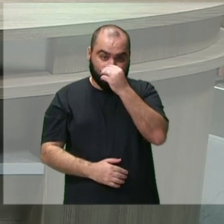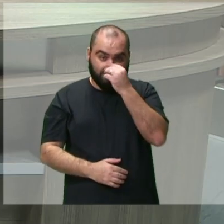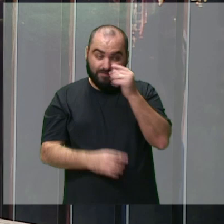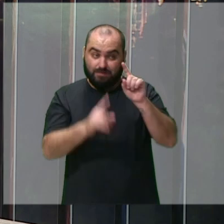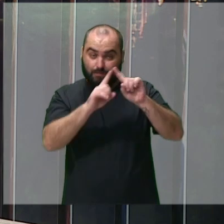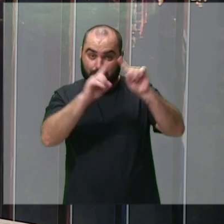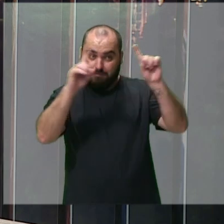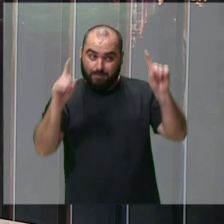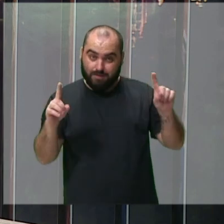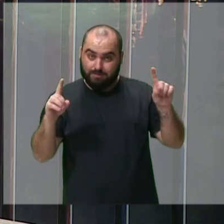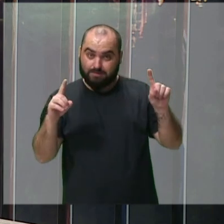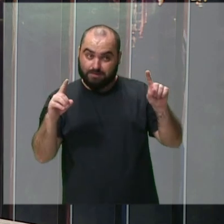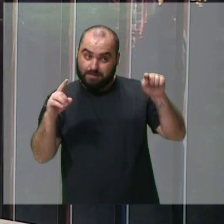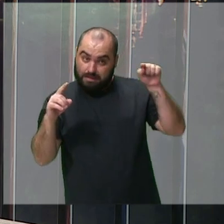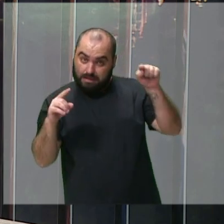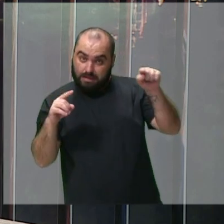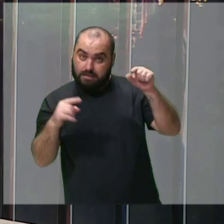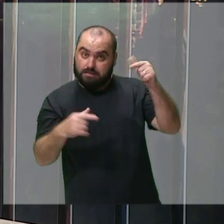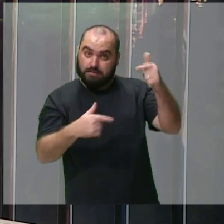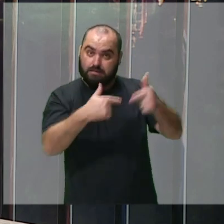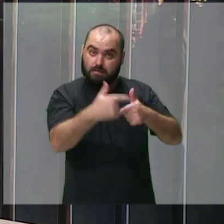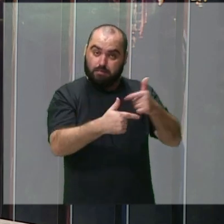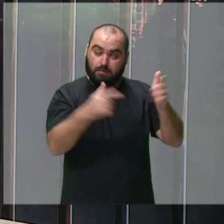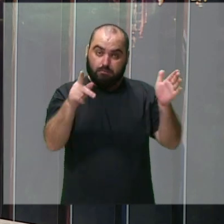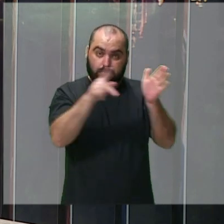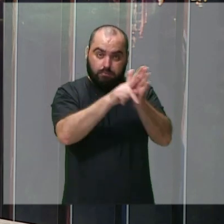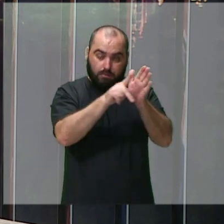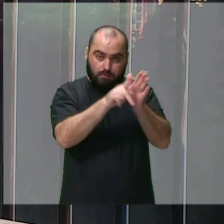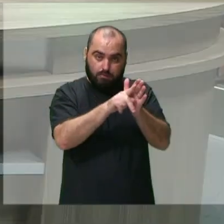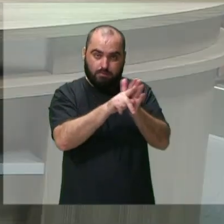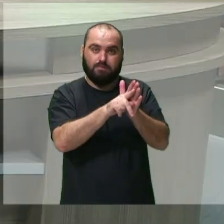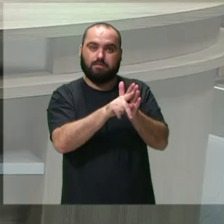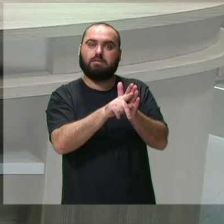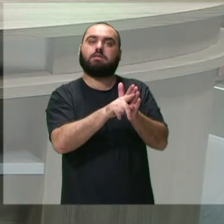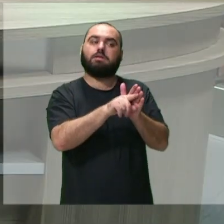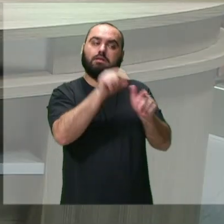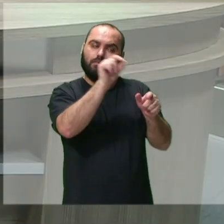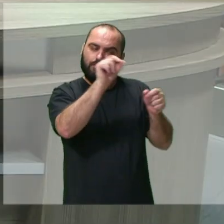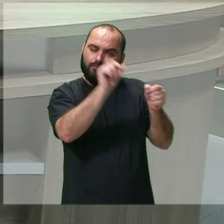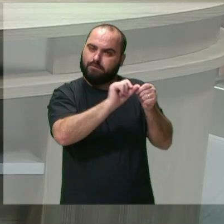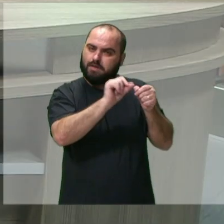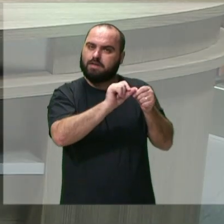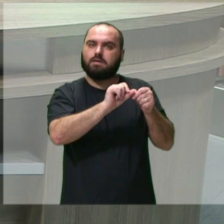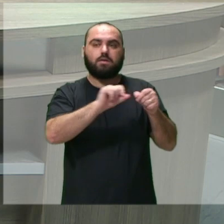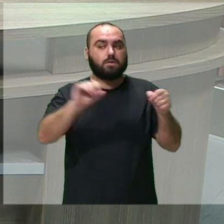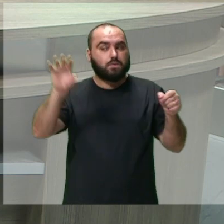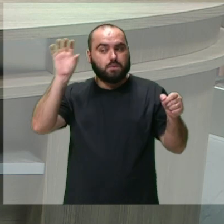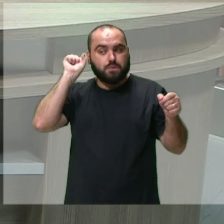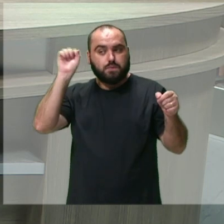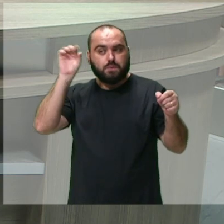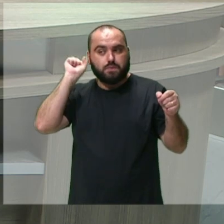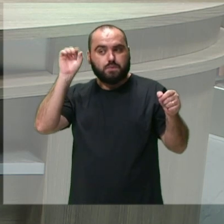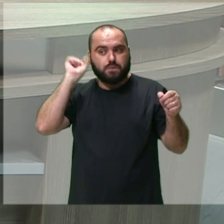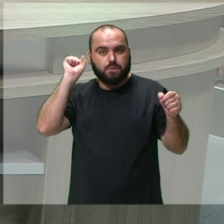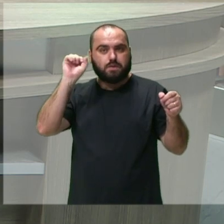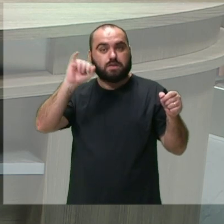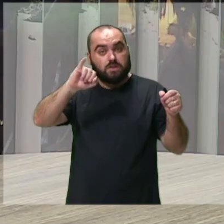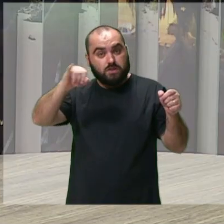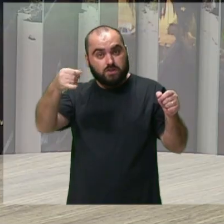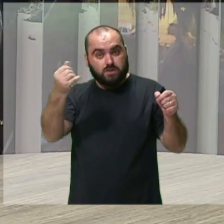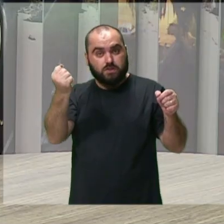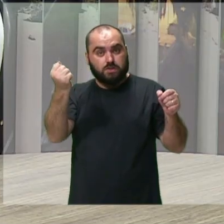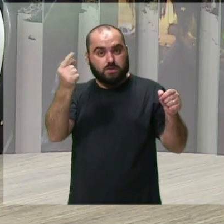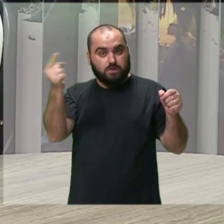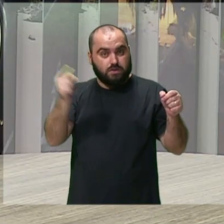para esse trabalho do Possibilidades de uma Linguagem Contemporânea, você usou free jazz. Sim, free